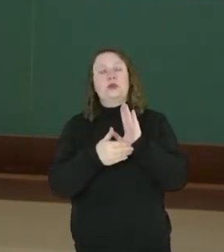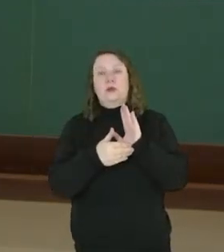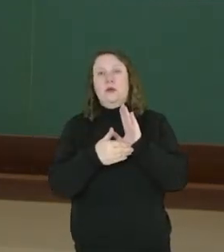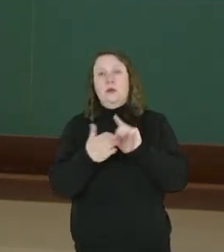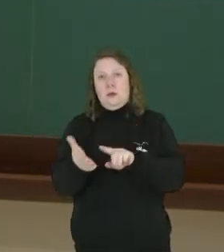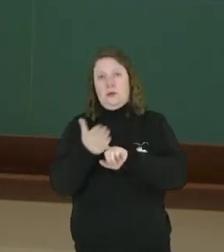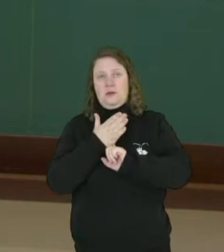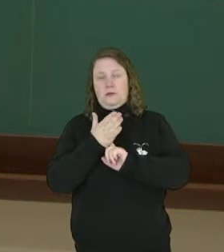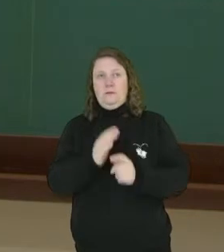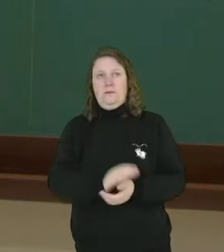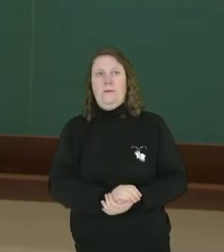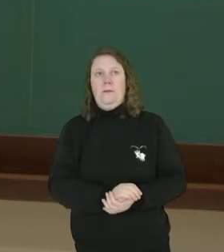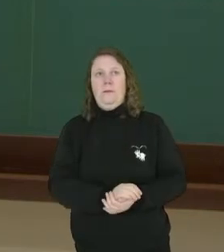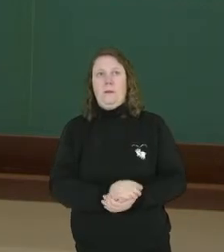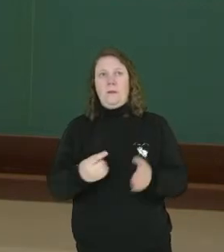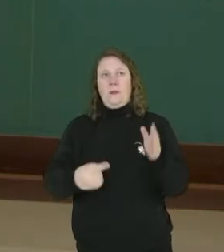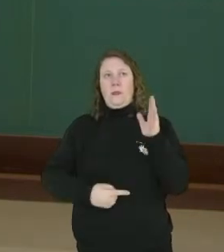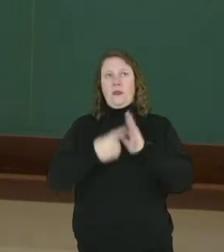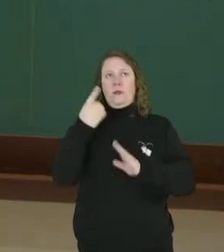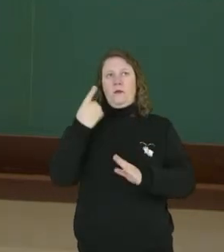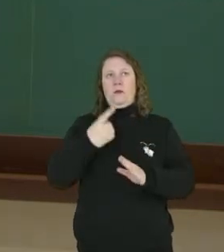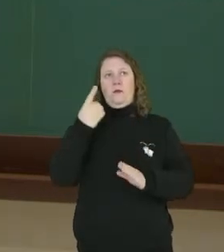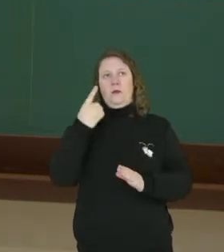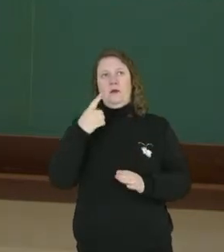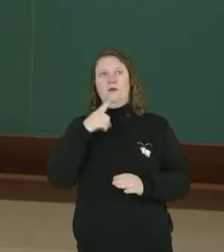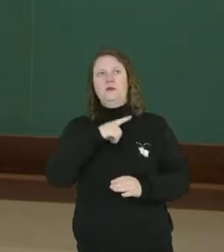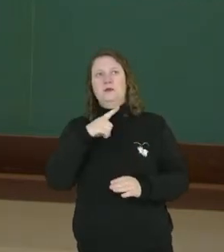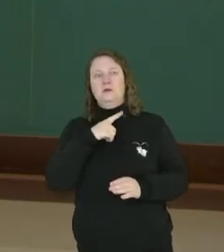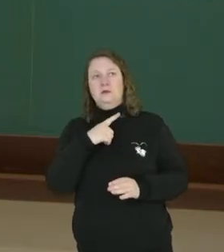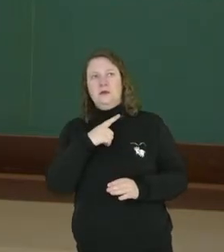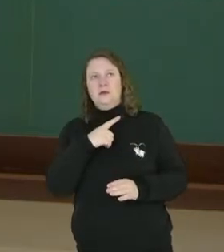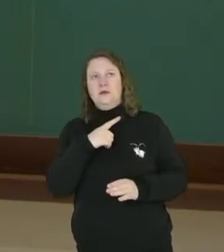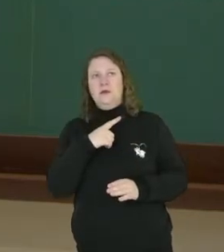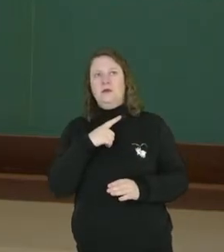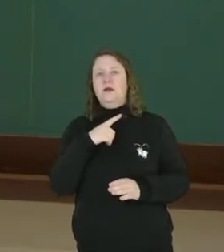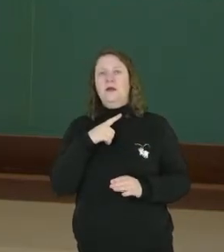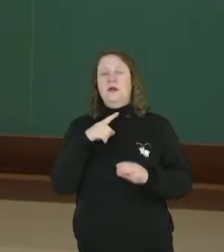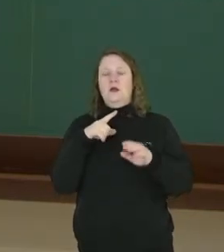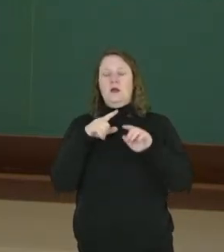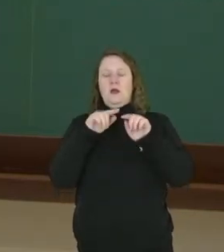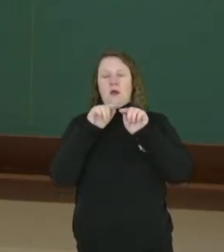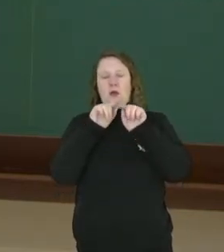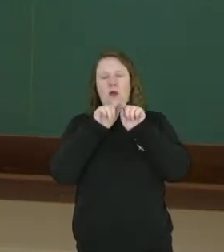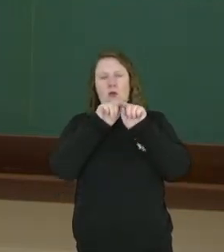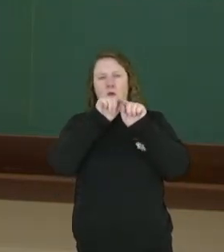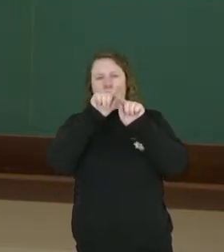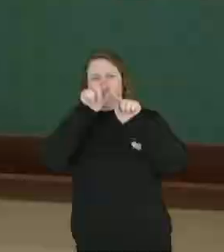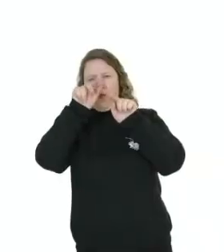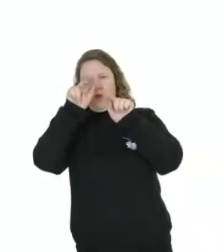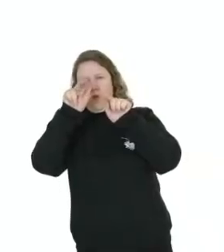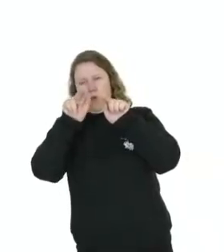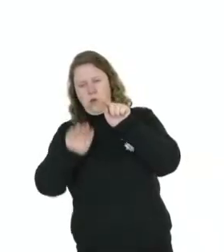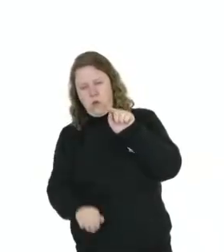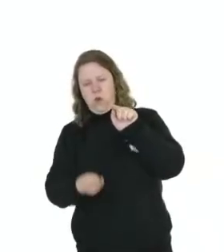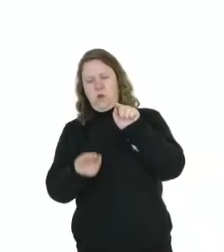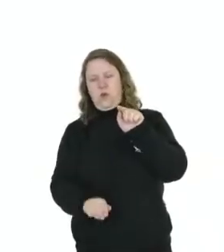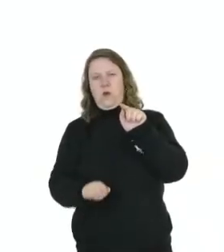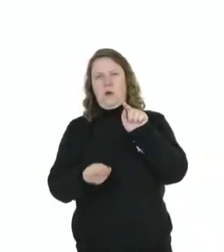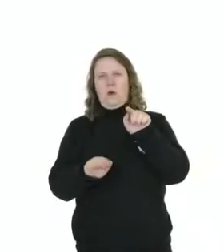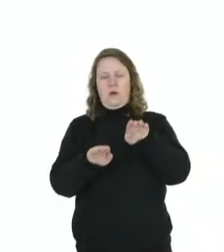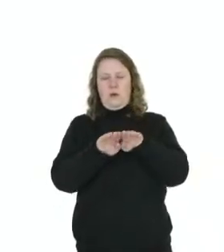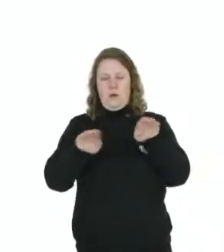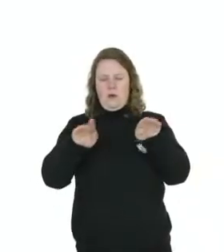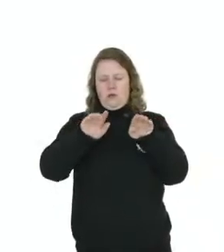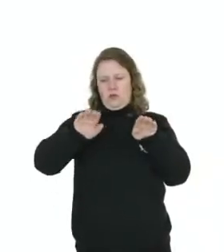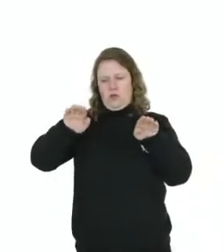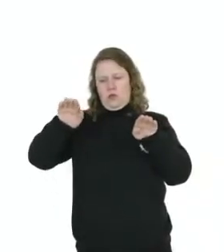primeiro, nós temos a famosa energia potencial gravitacional. A altura se modifica em relação ao referencial